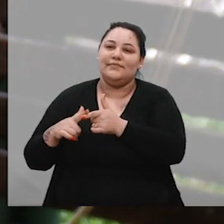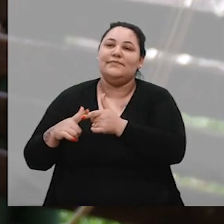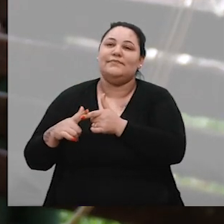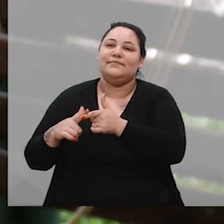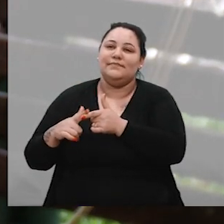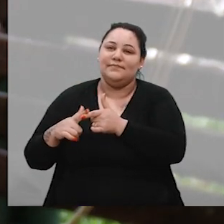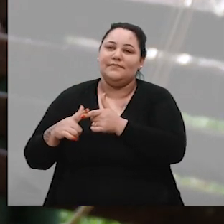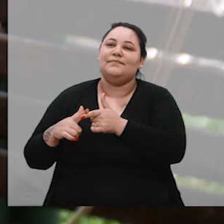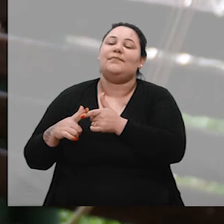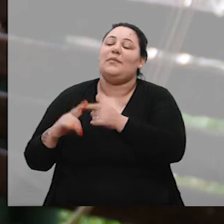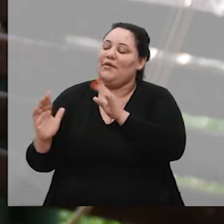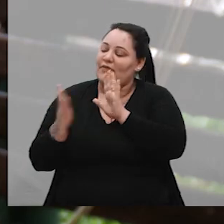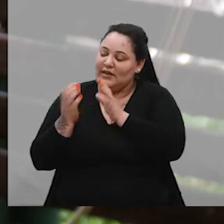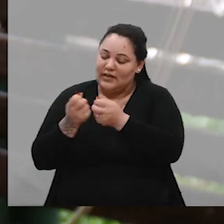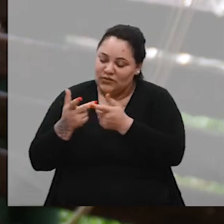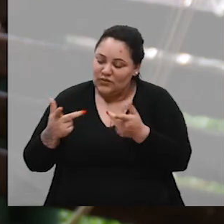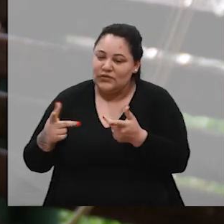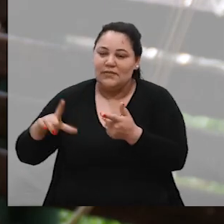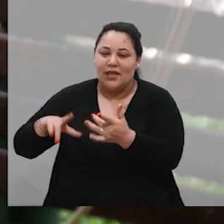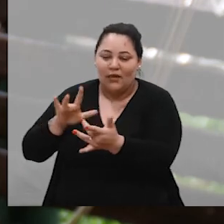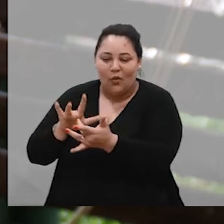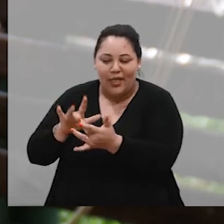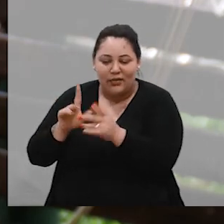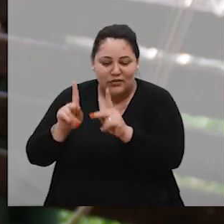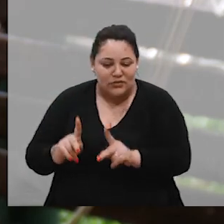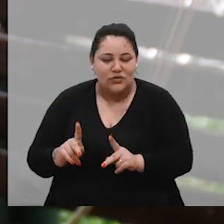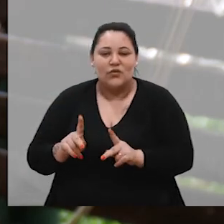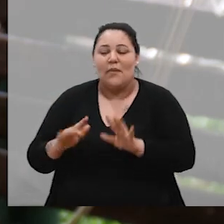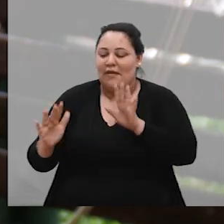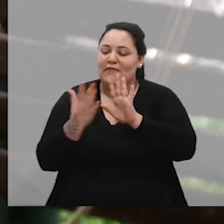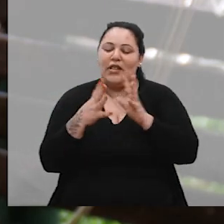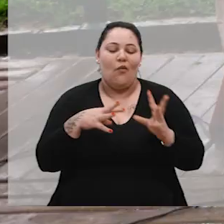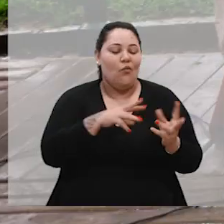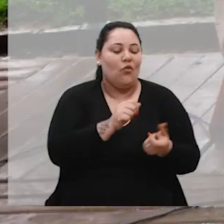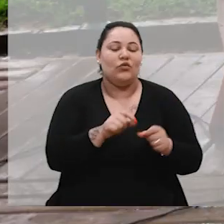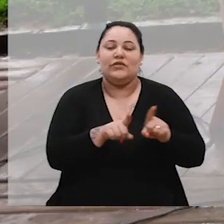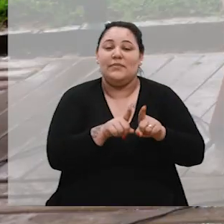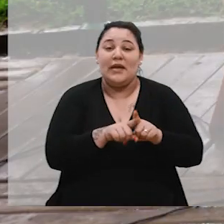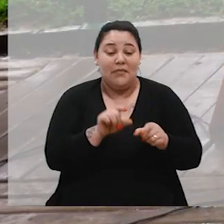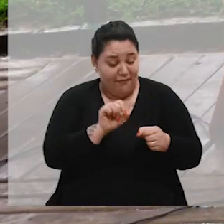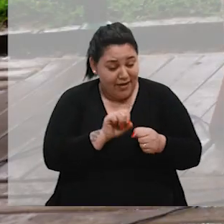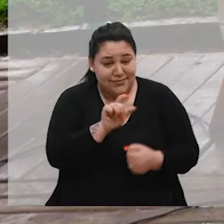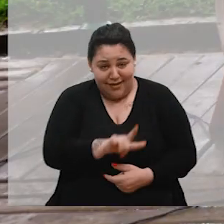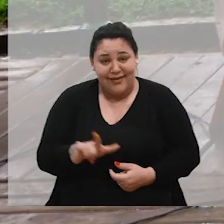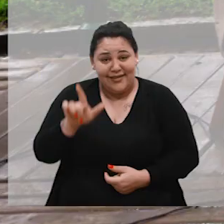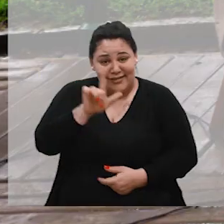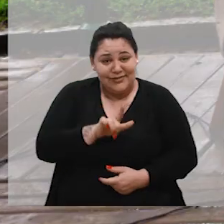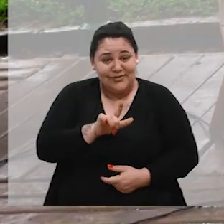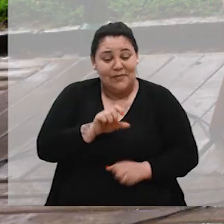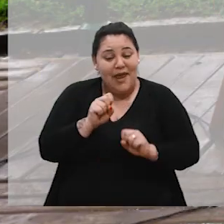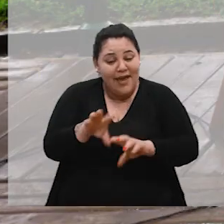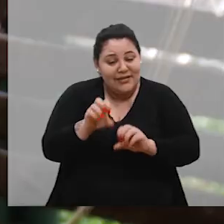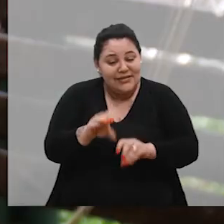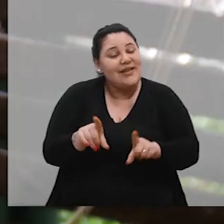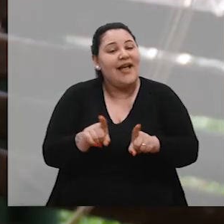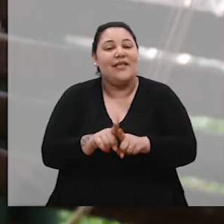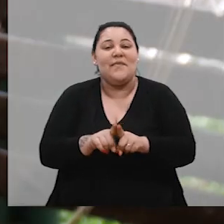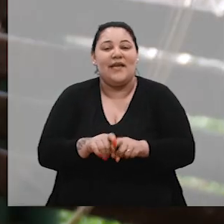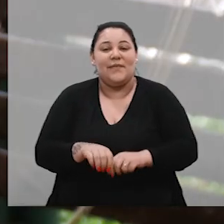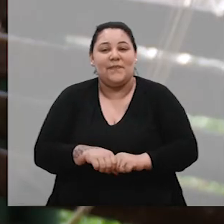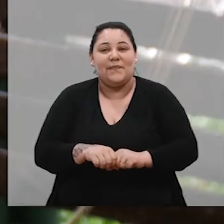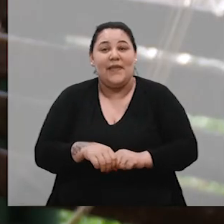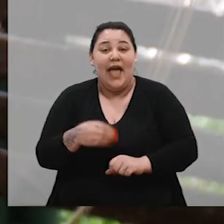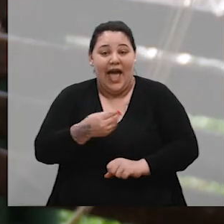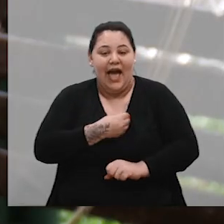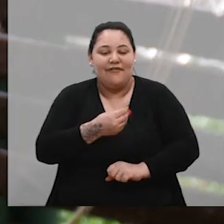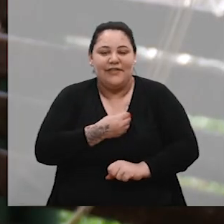de si, para chegar no outro, para chegar no mundo, para fazer literatura, para ensinar.